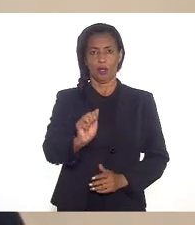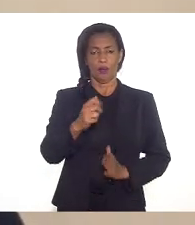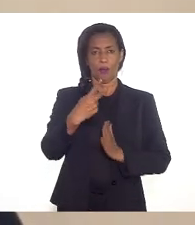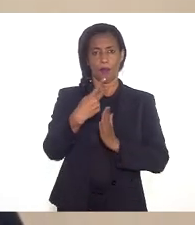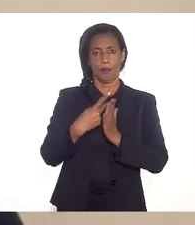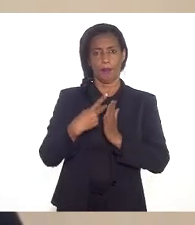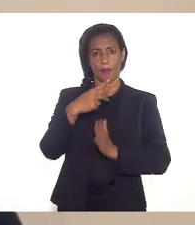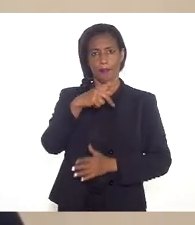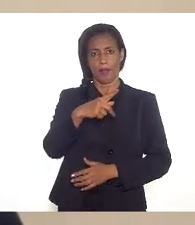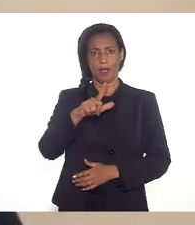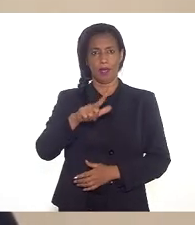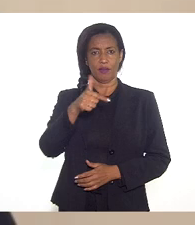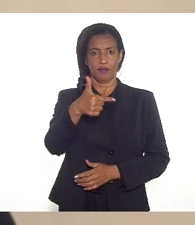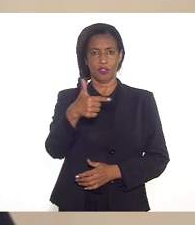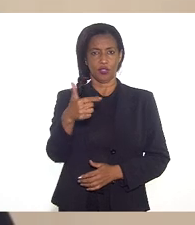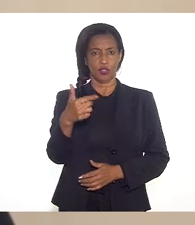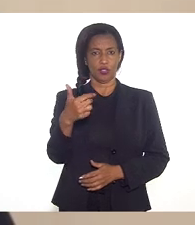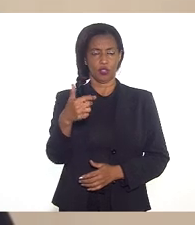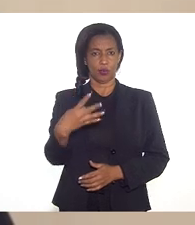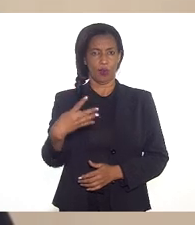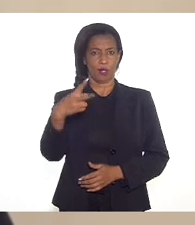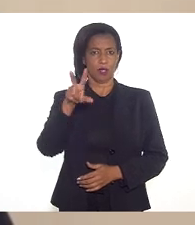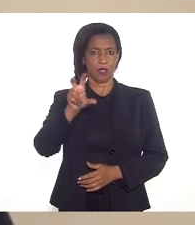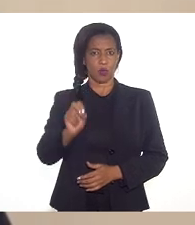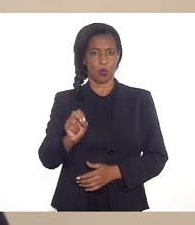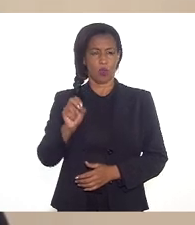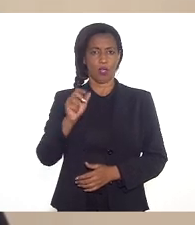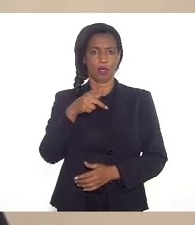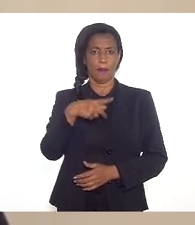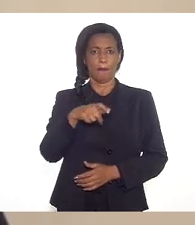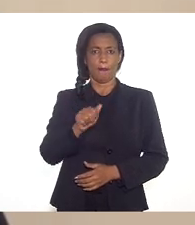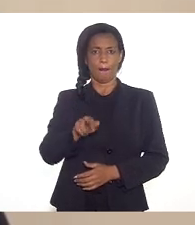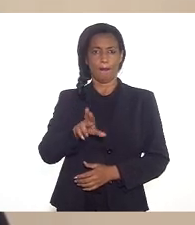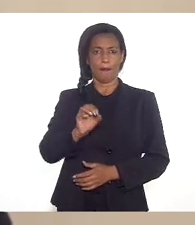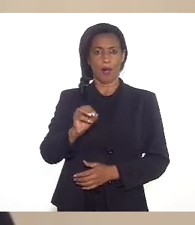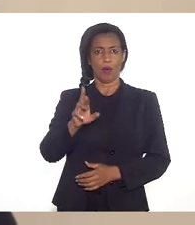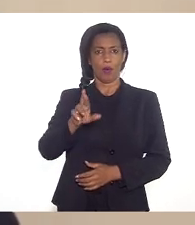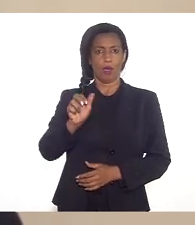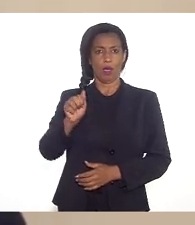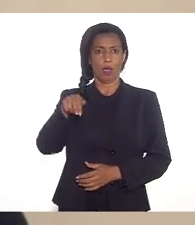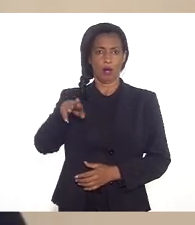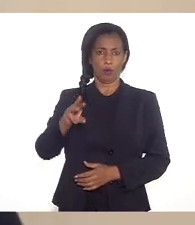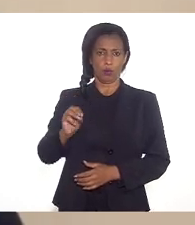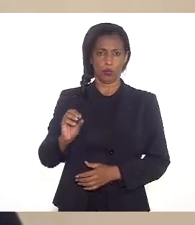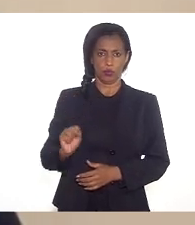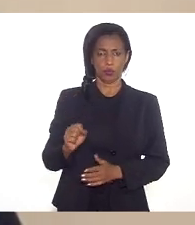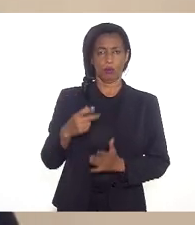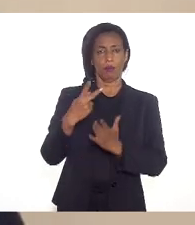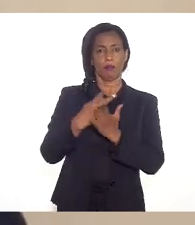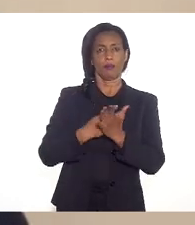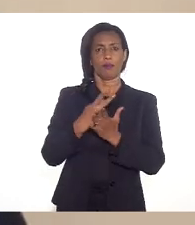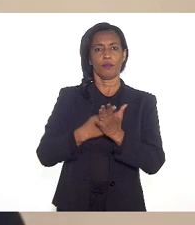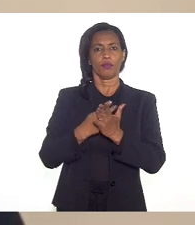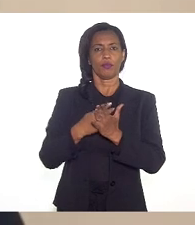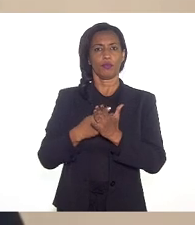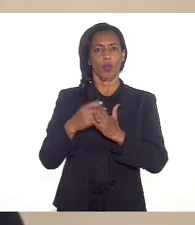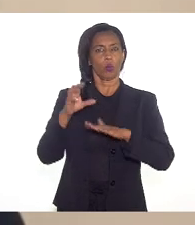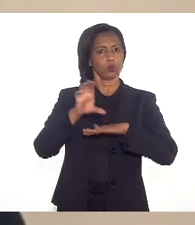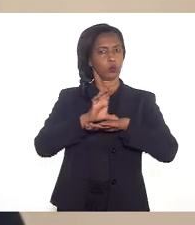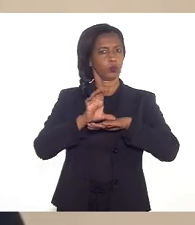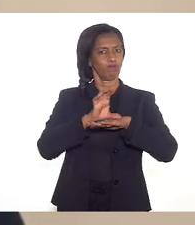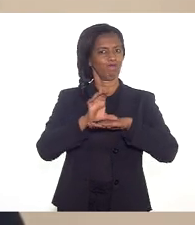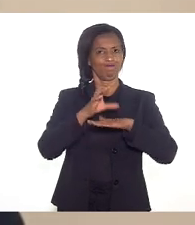lei 2450 de 2017, de autoria do deputado Paulo Ramos, o parecer pela